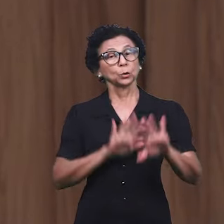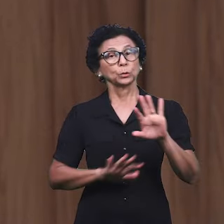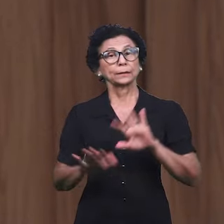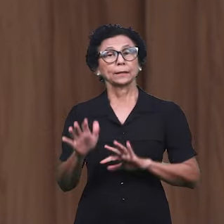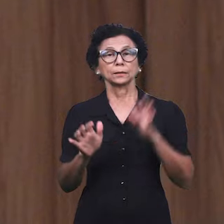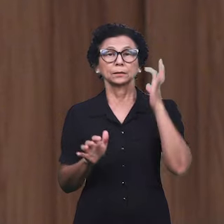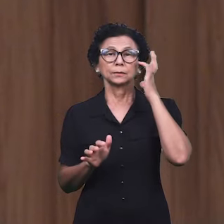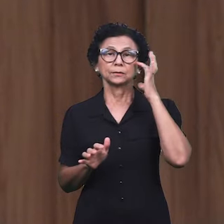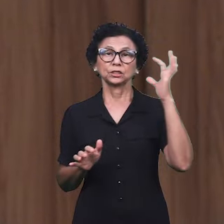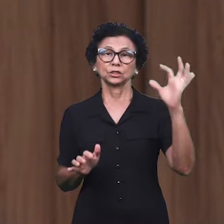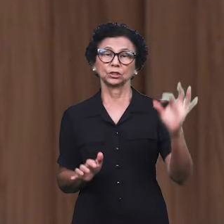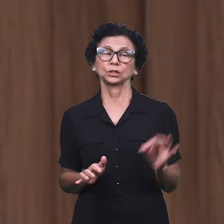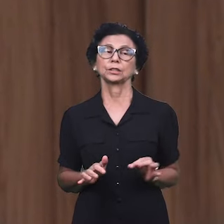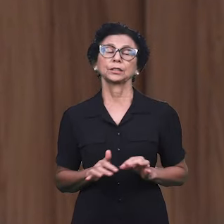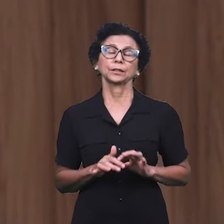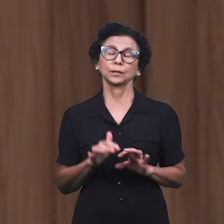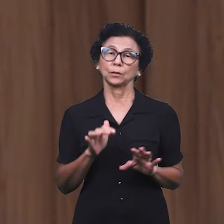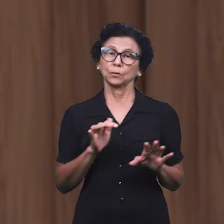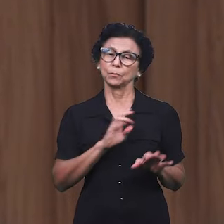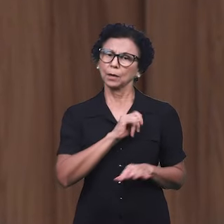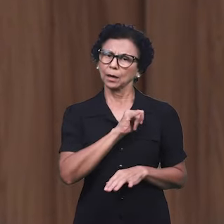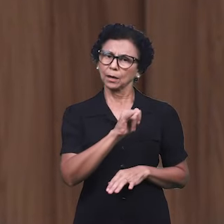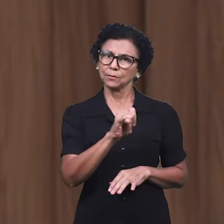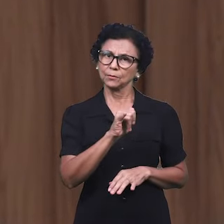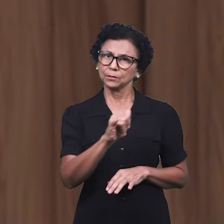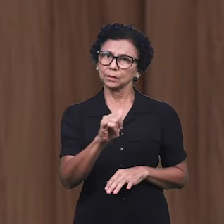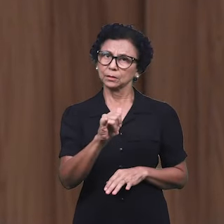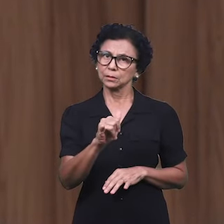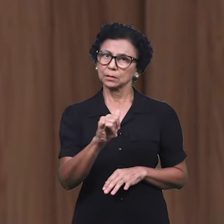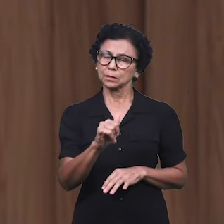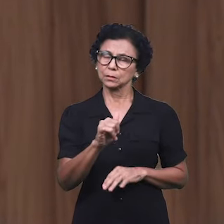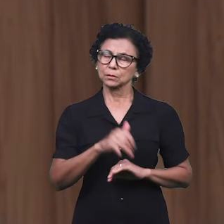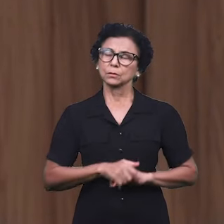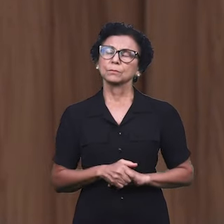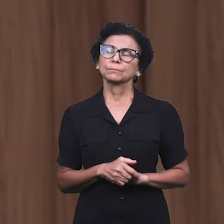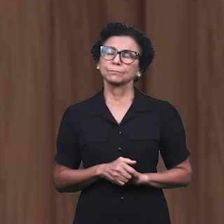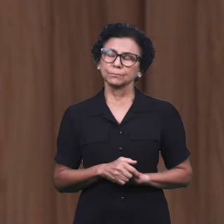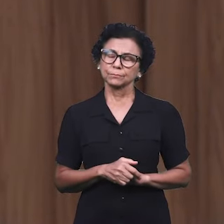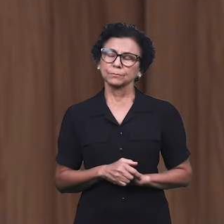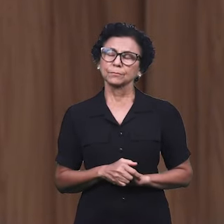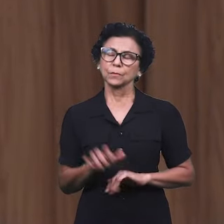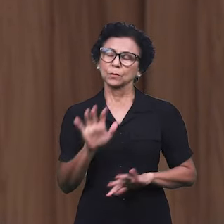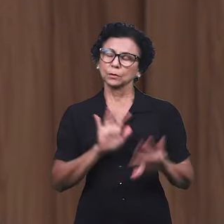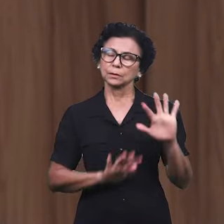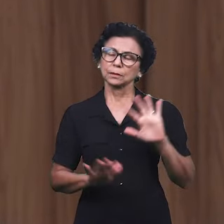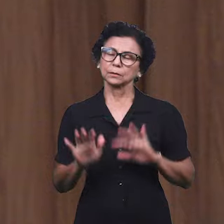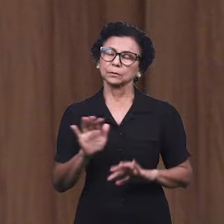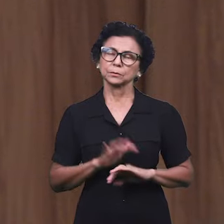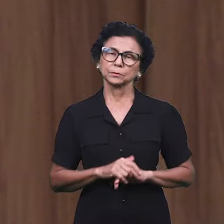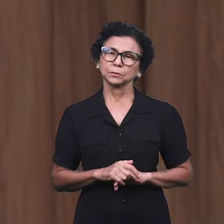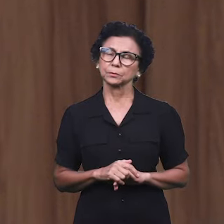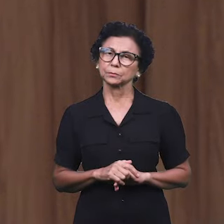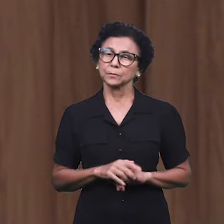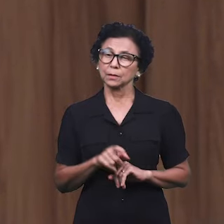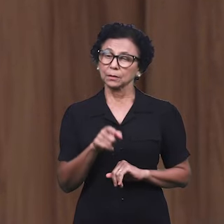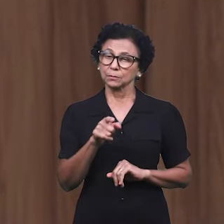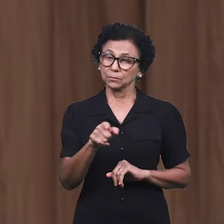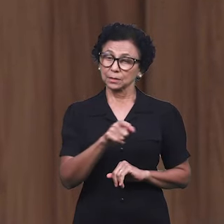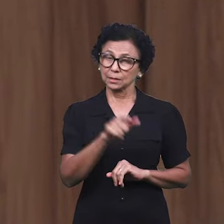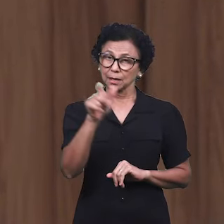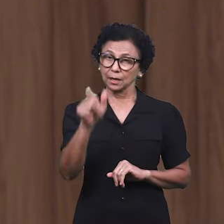é uma advertência apostólica. Tende cuidado. Ninguém vos faça presa